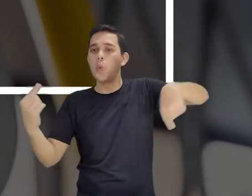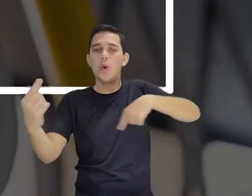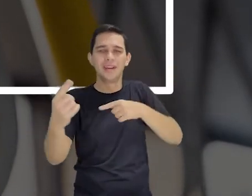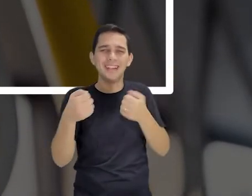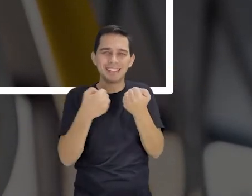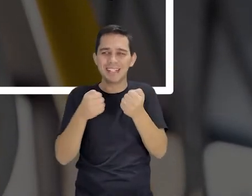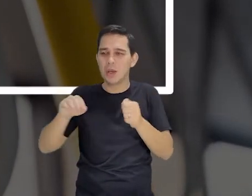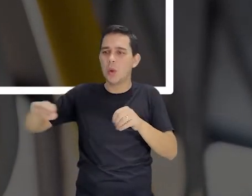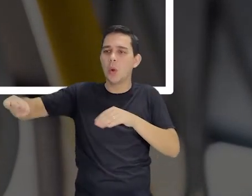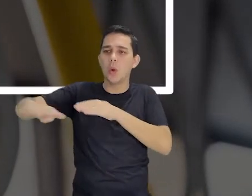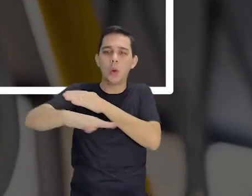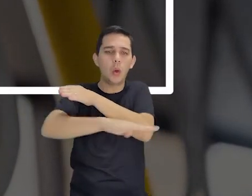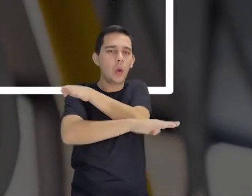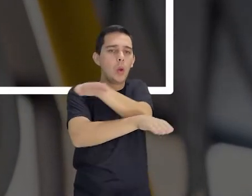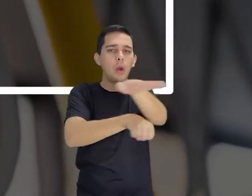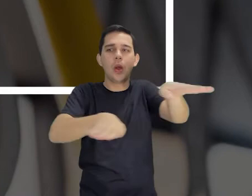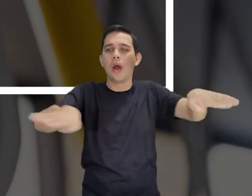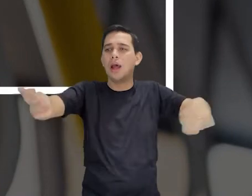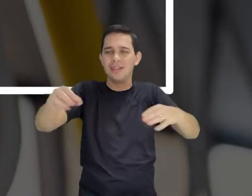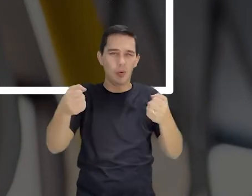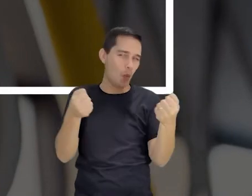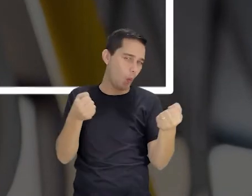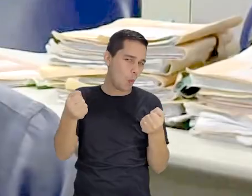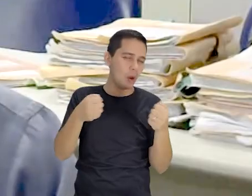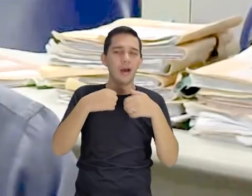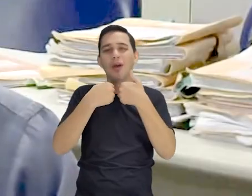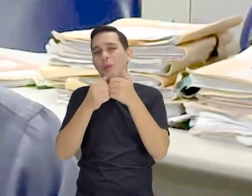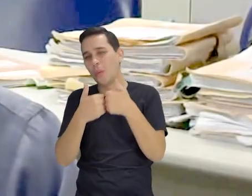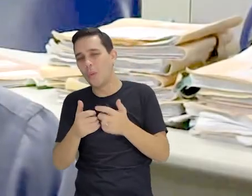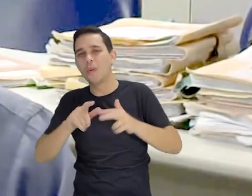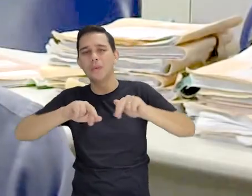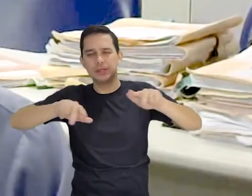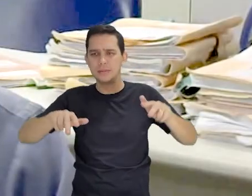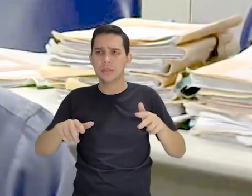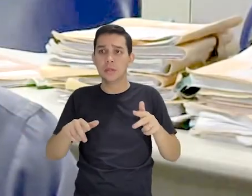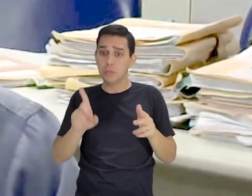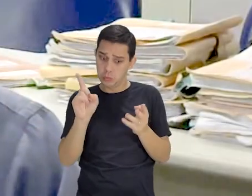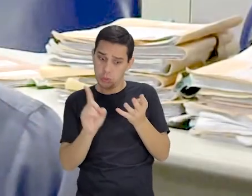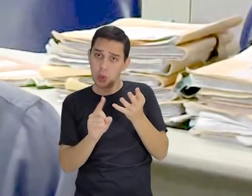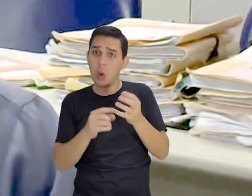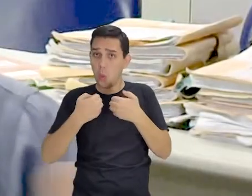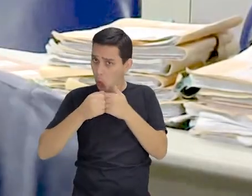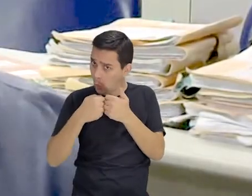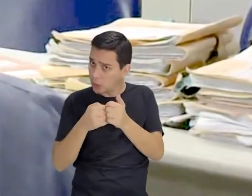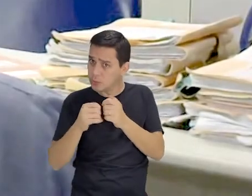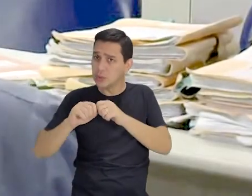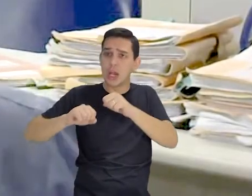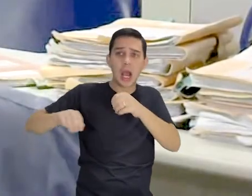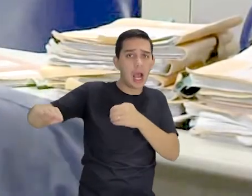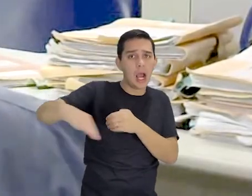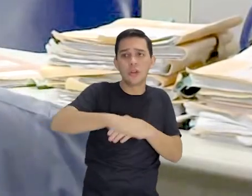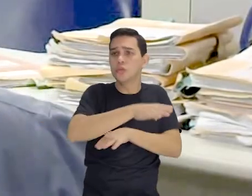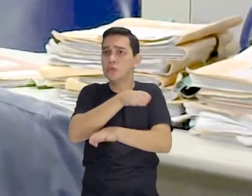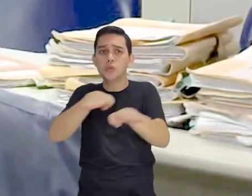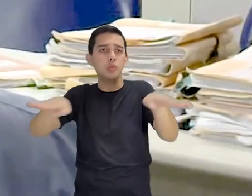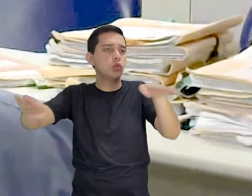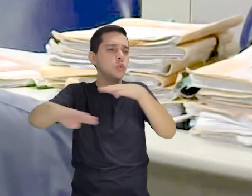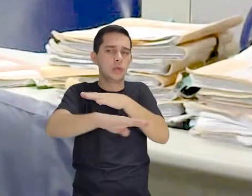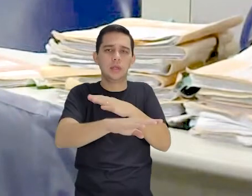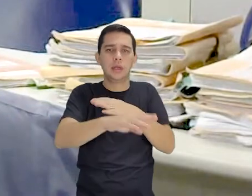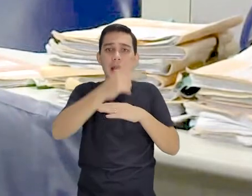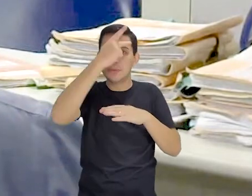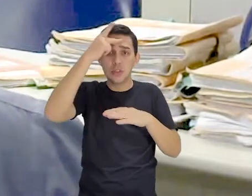exercício das demais funções inerentes a um ambiente urbano. Então, a pessoa precisa de uma